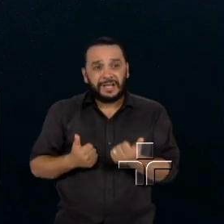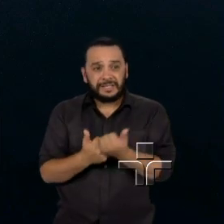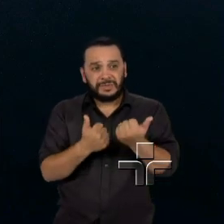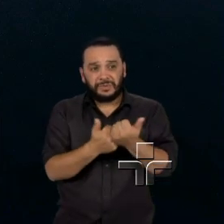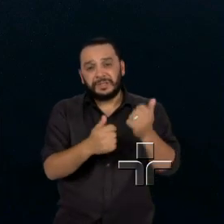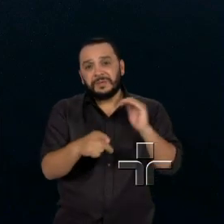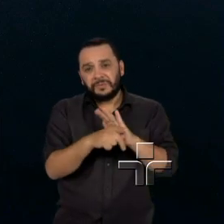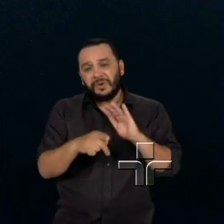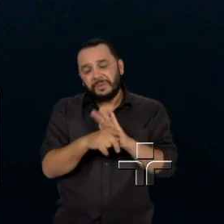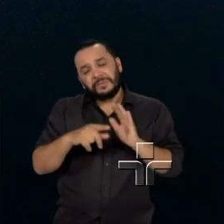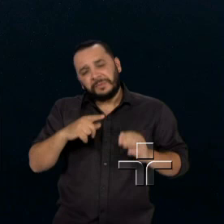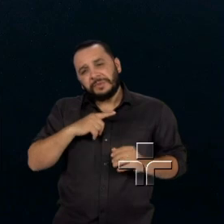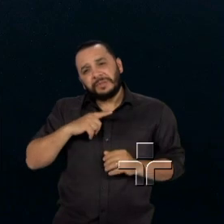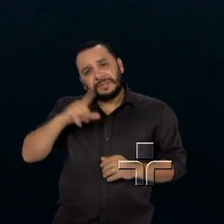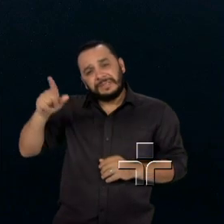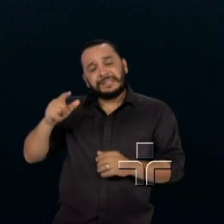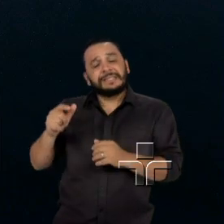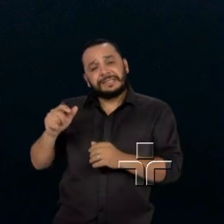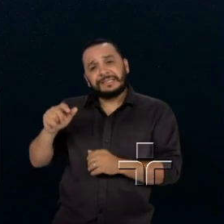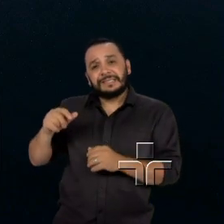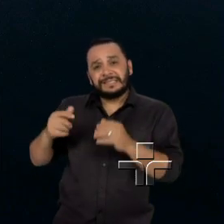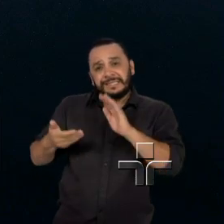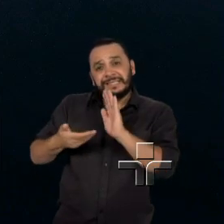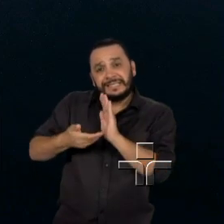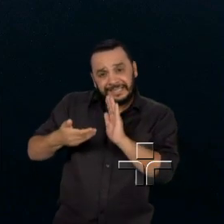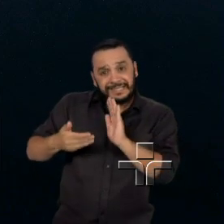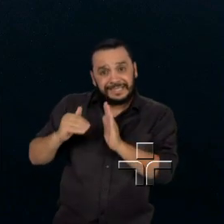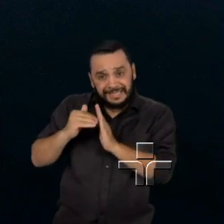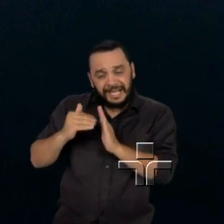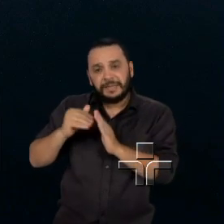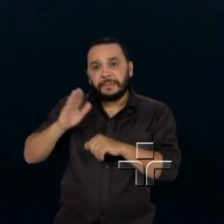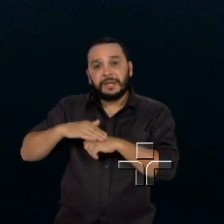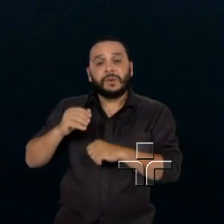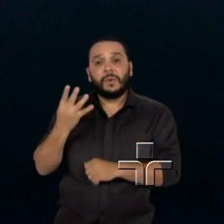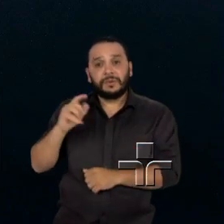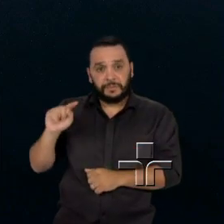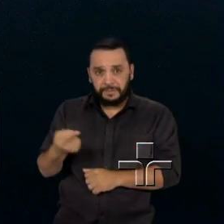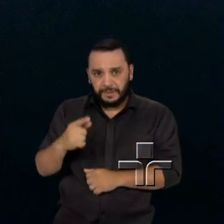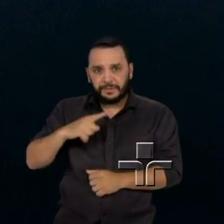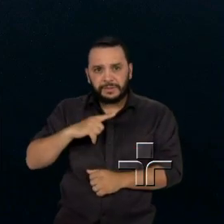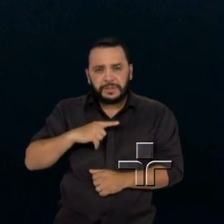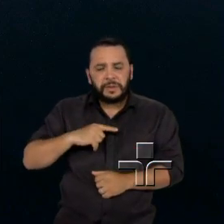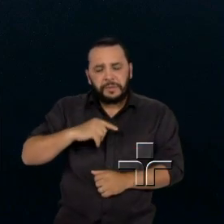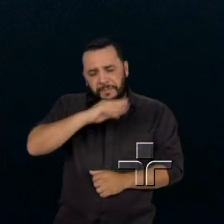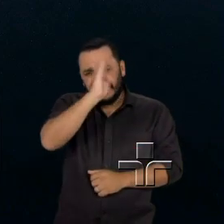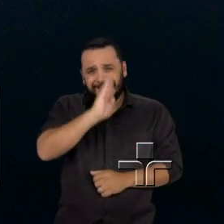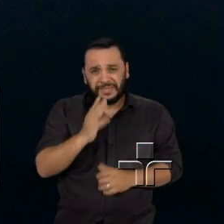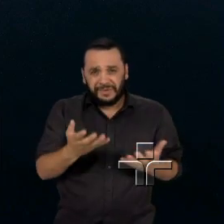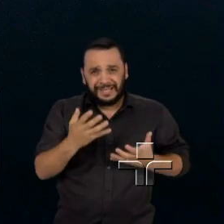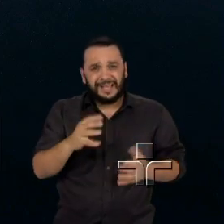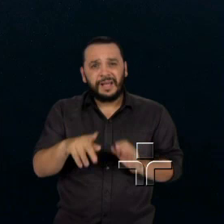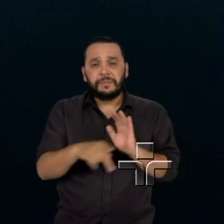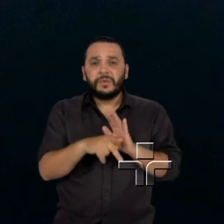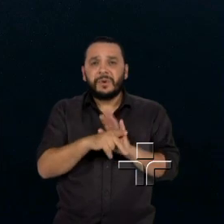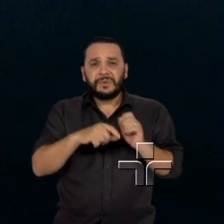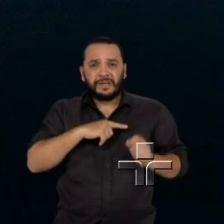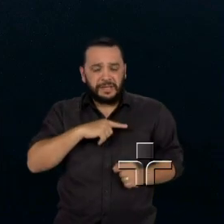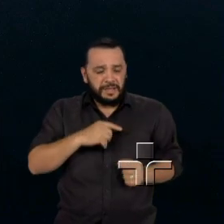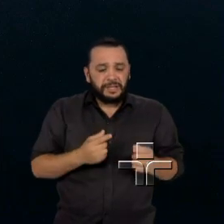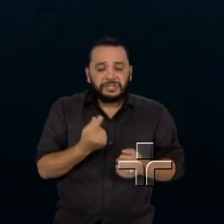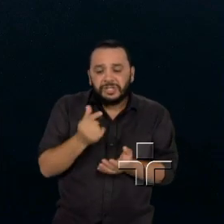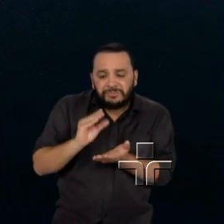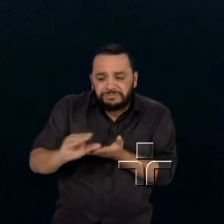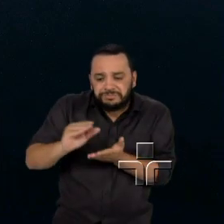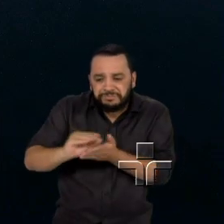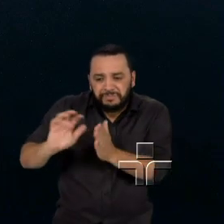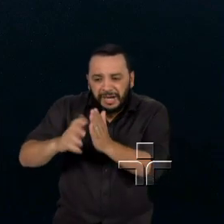que loucura. Seclerbe diz: como pode o país querer aumentar o fundo partidário e não querer melhorar o CNPq? E a Maria